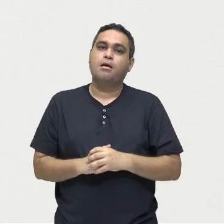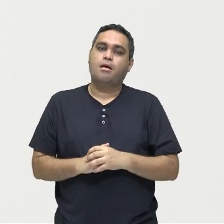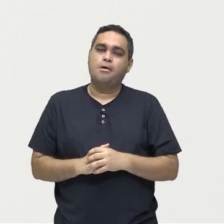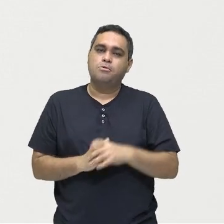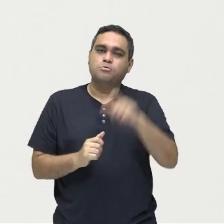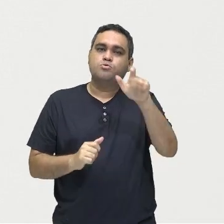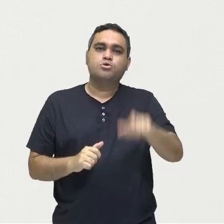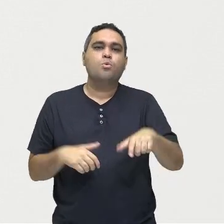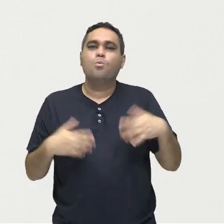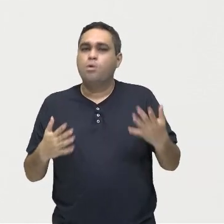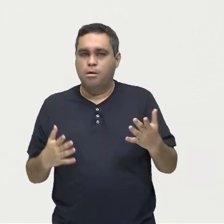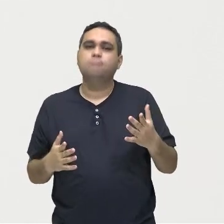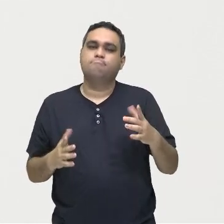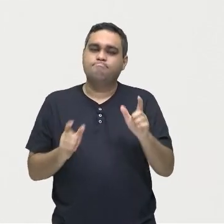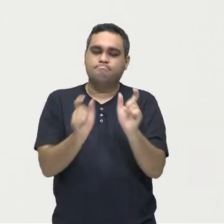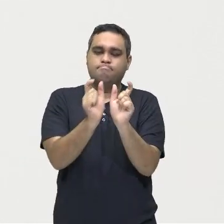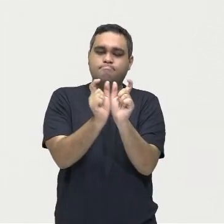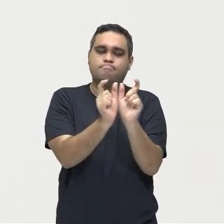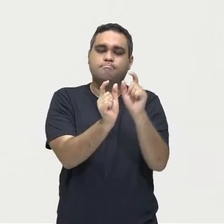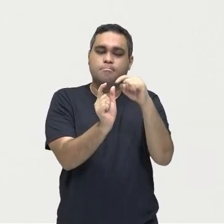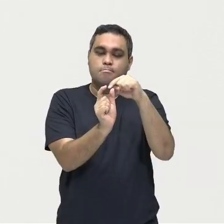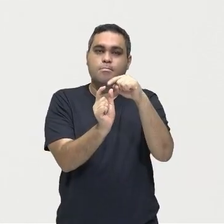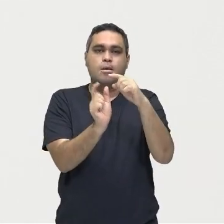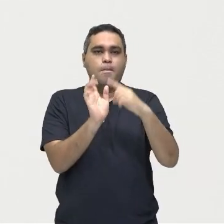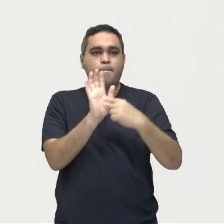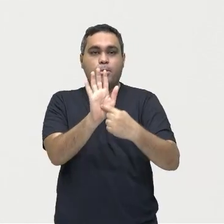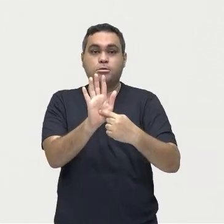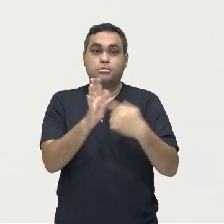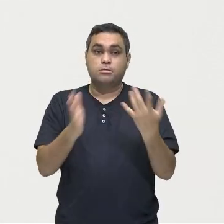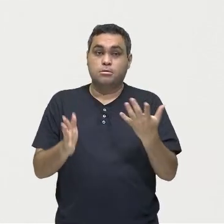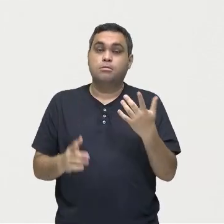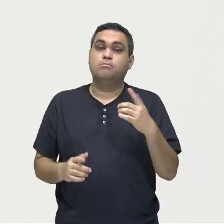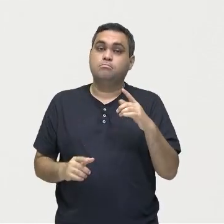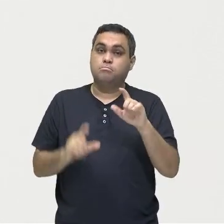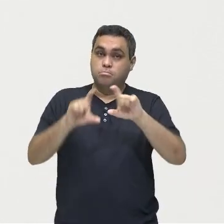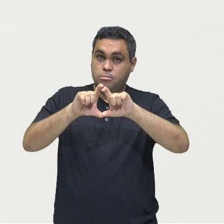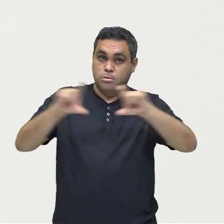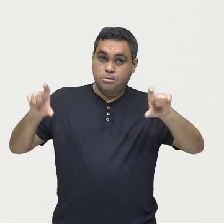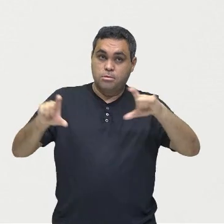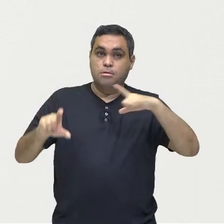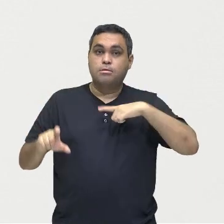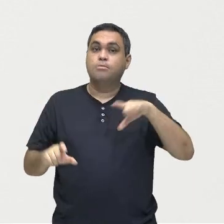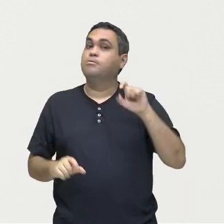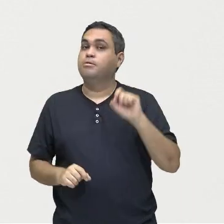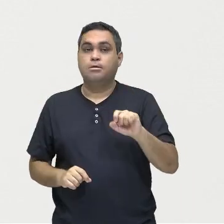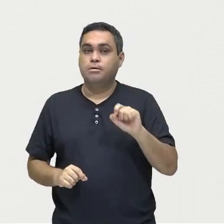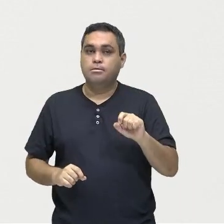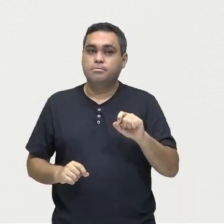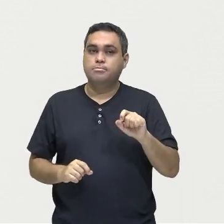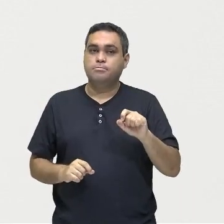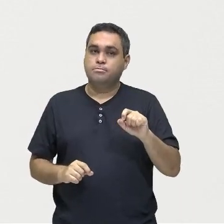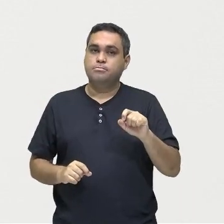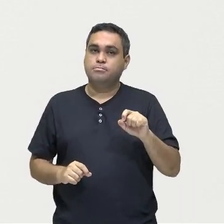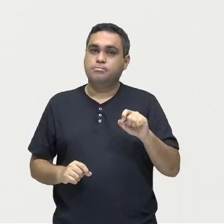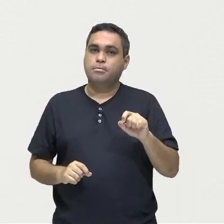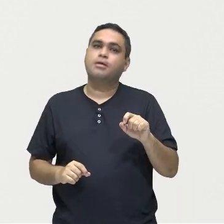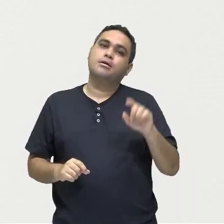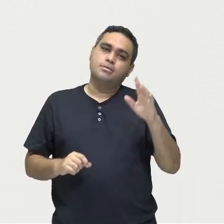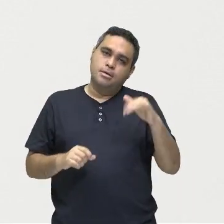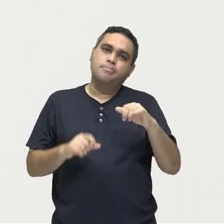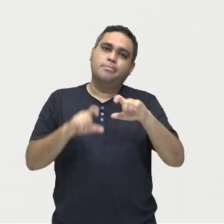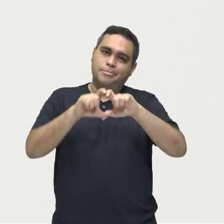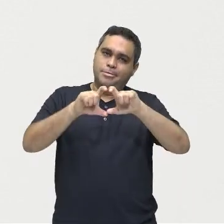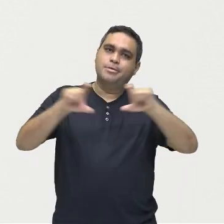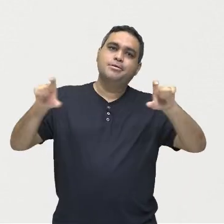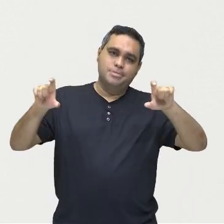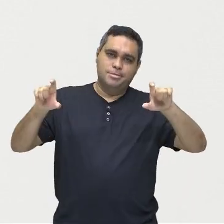sujeito. Então, nessa oração, nós vamos ter o quê? Nas orações, né? Porque é mais de